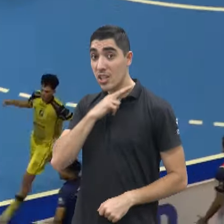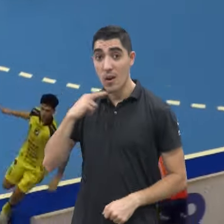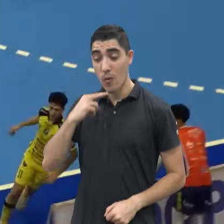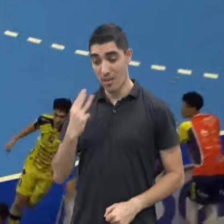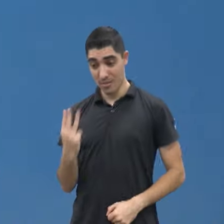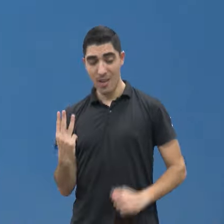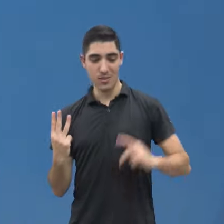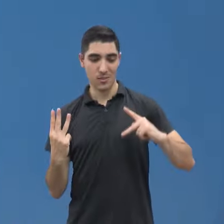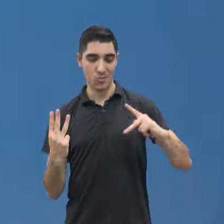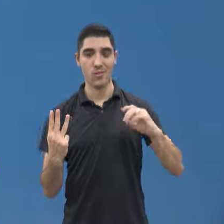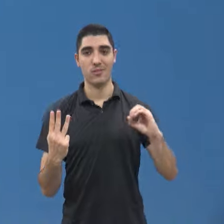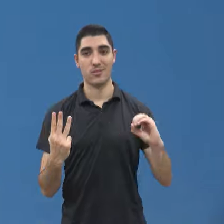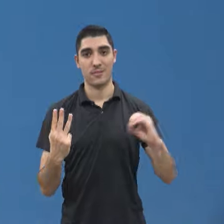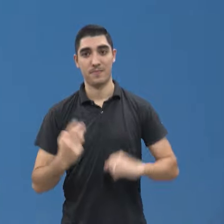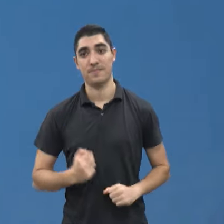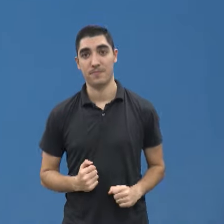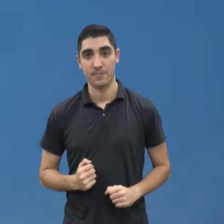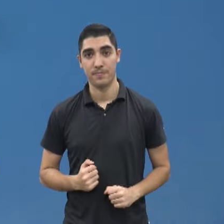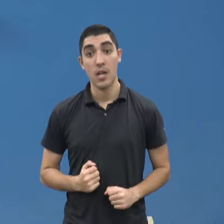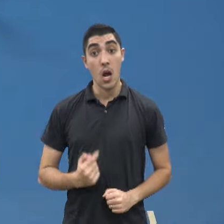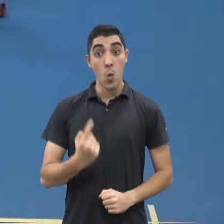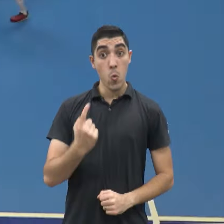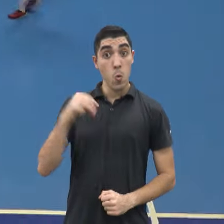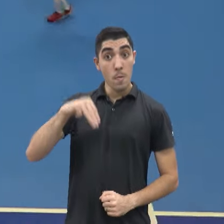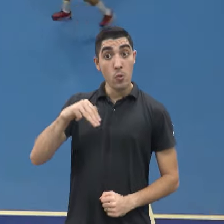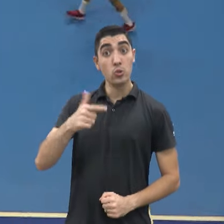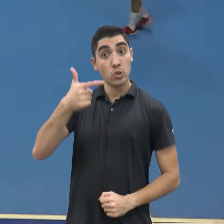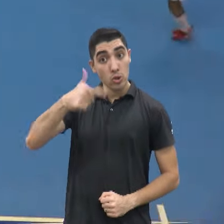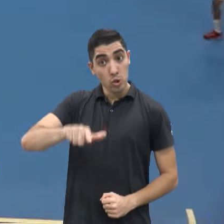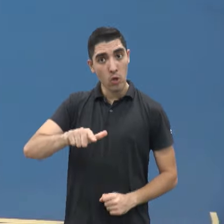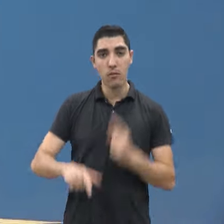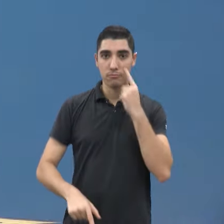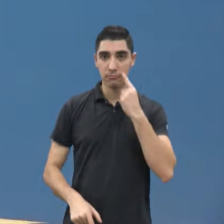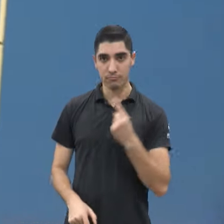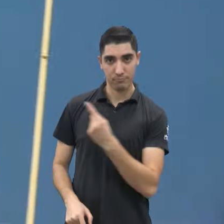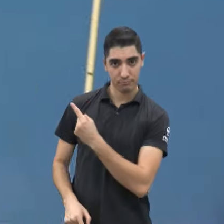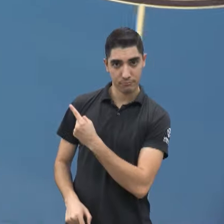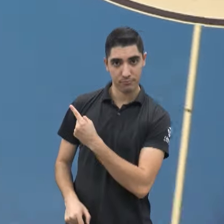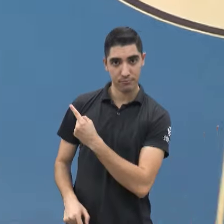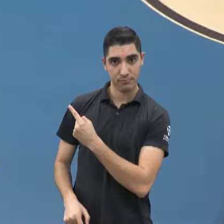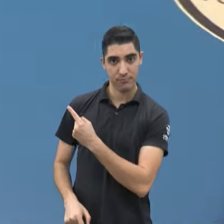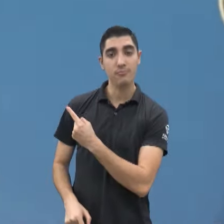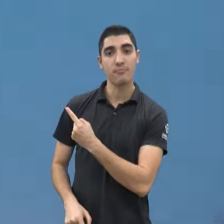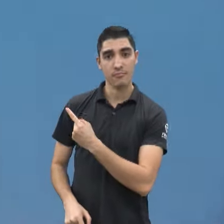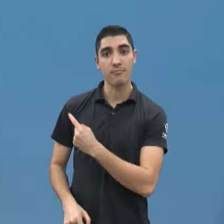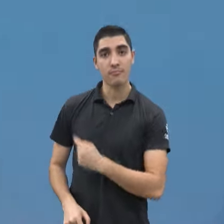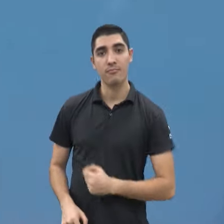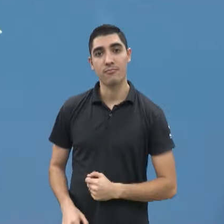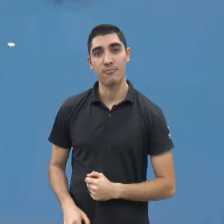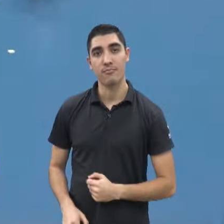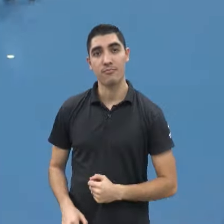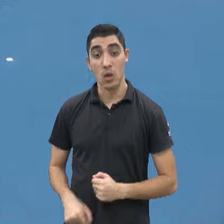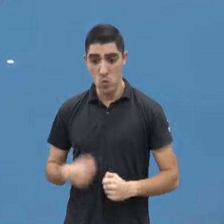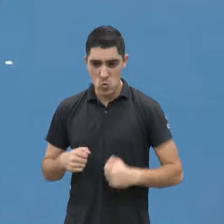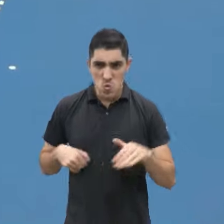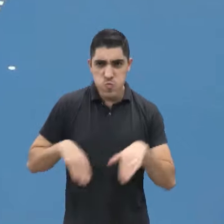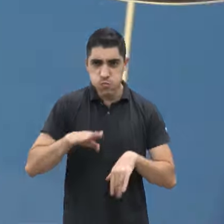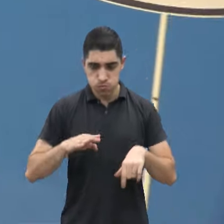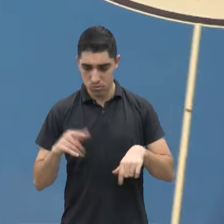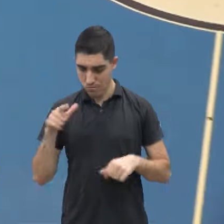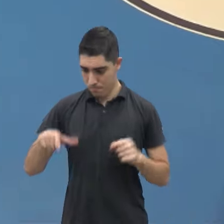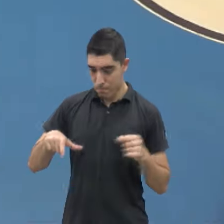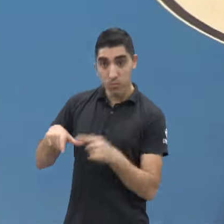0. Um minuto depois, o Bahia se redimiu. Ele fez boa jogada aqui pela esquerda, carregou e deu de bico no canto de